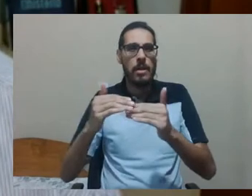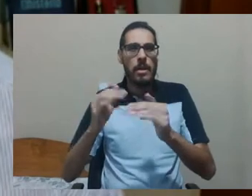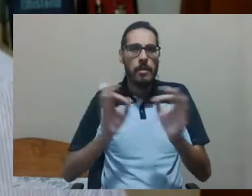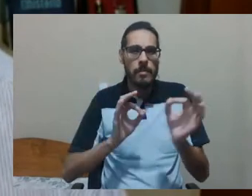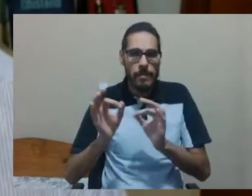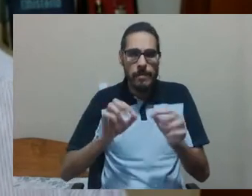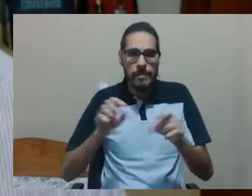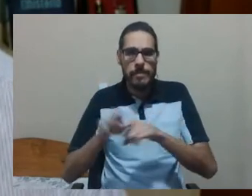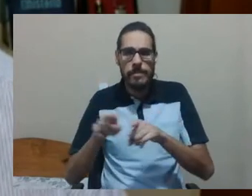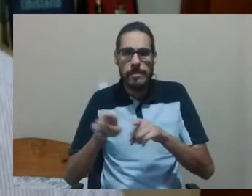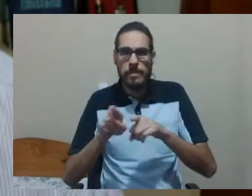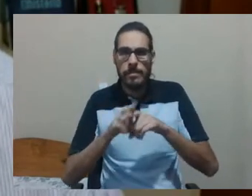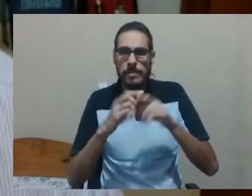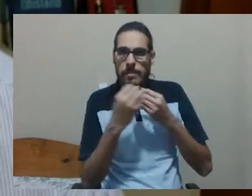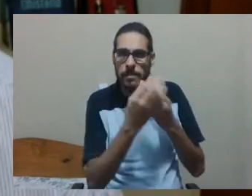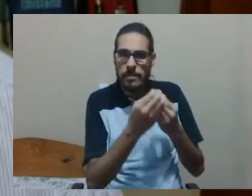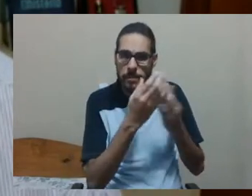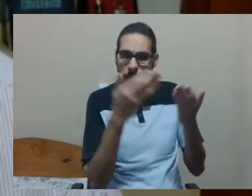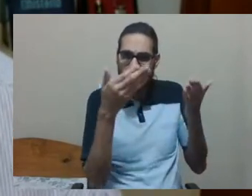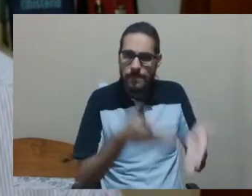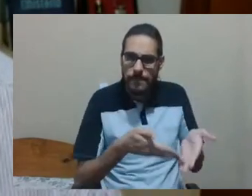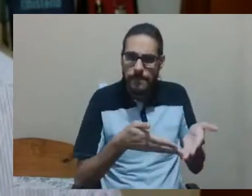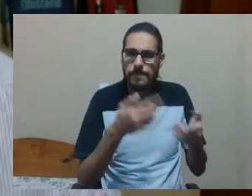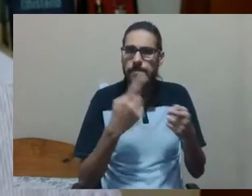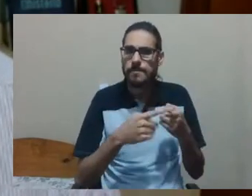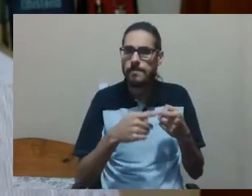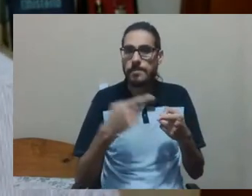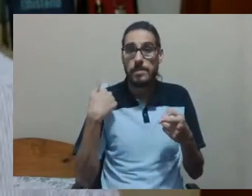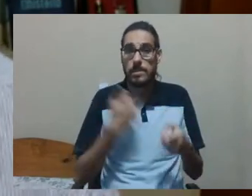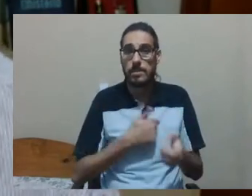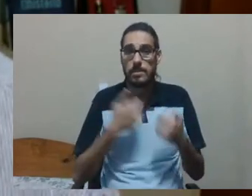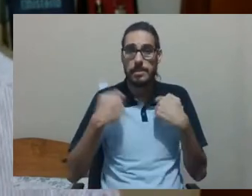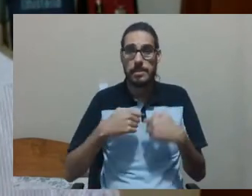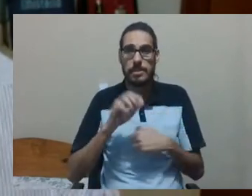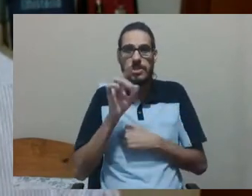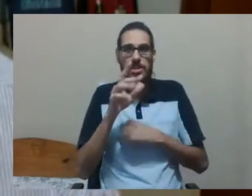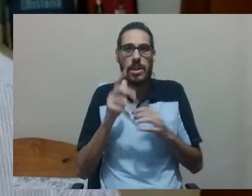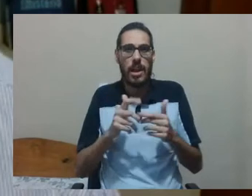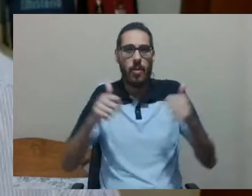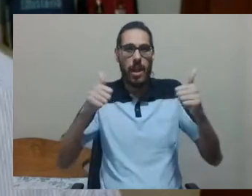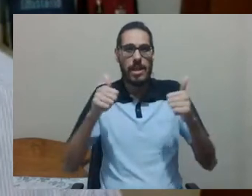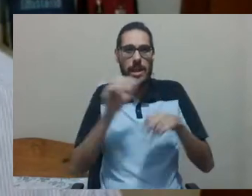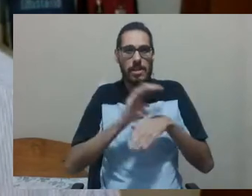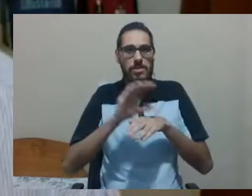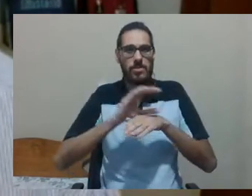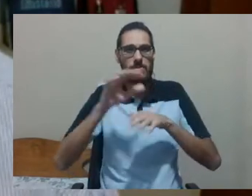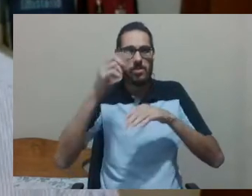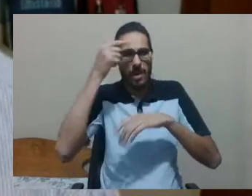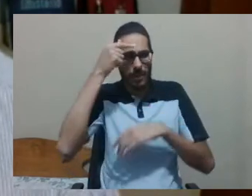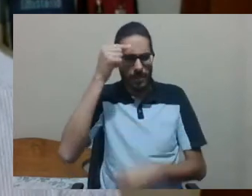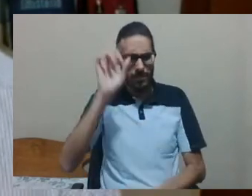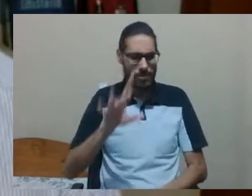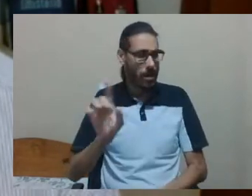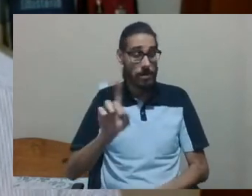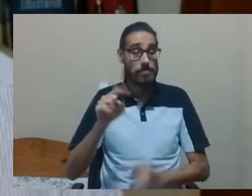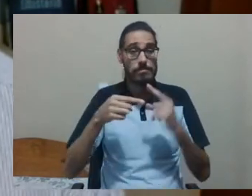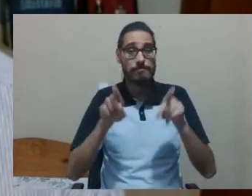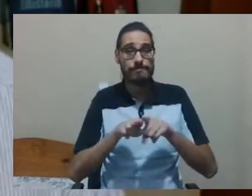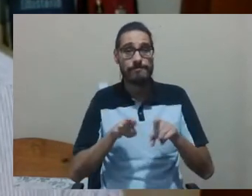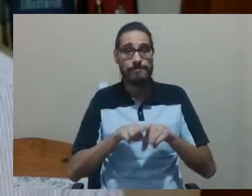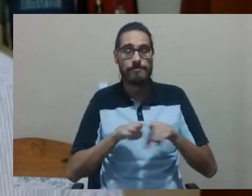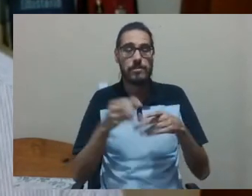informacional, pois aí a gente necessita não somente ver a qualidade dos cursos de graduação, mas também a estrutura física que nós